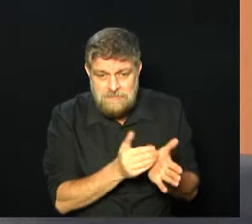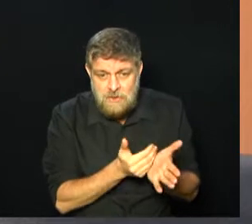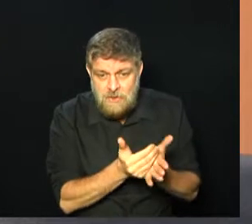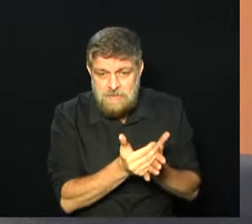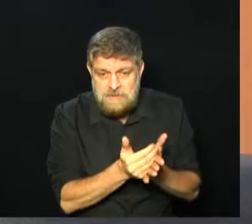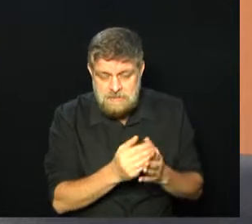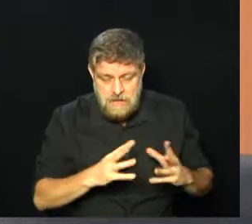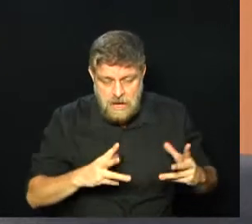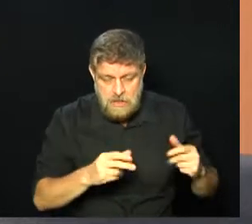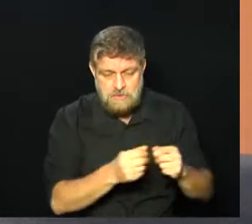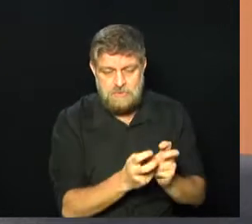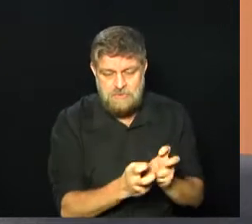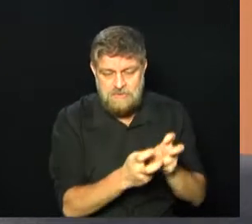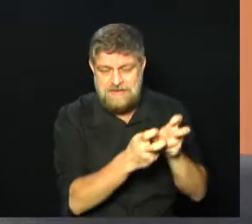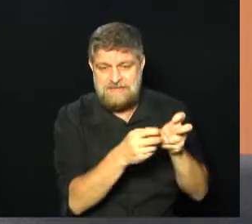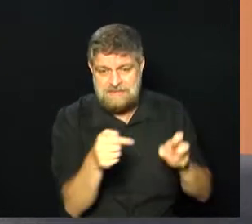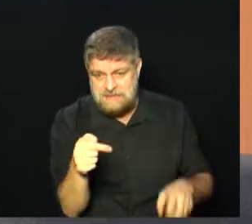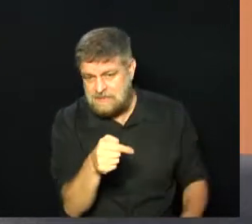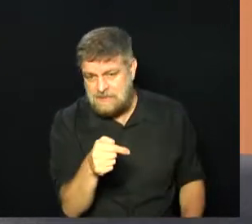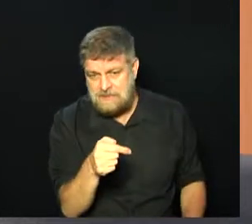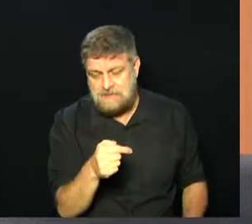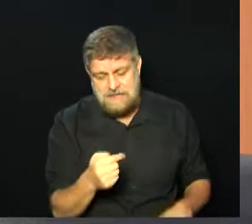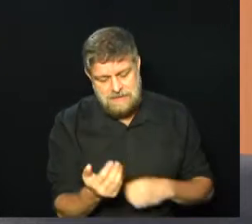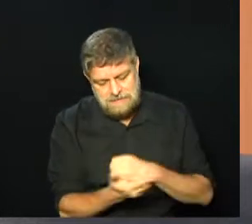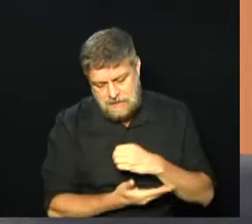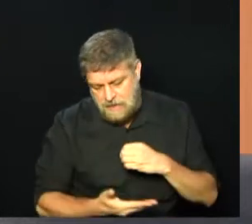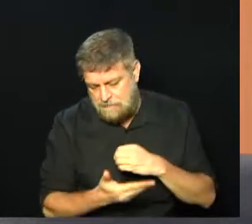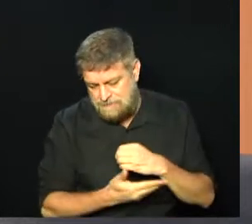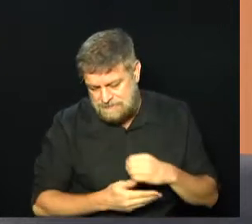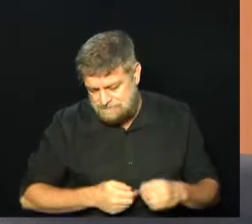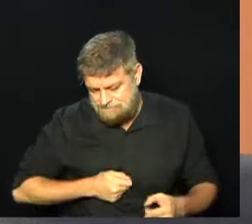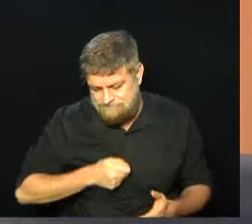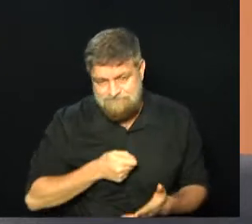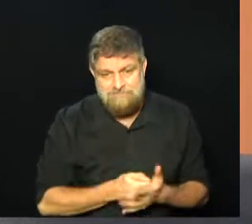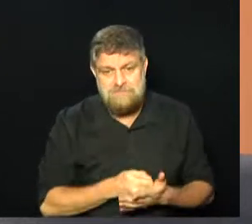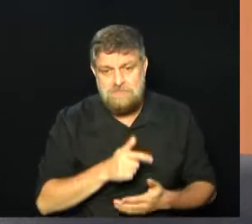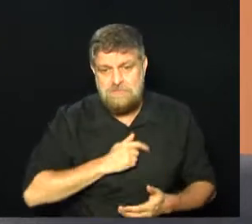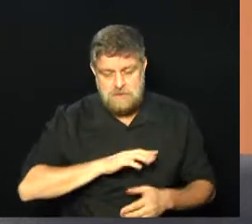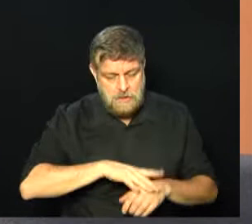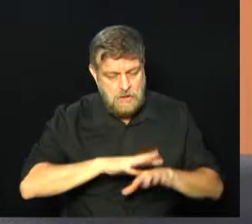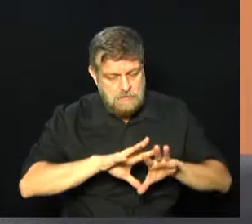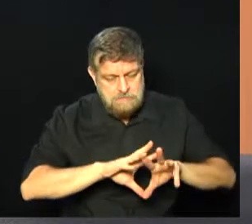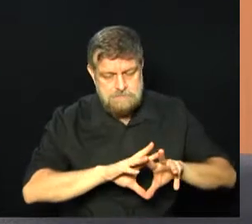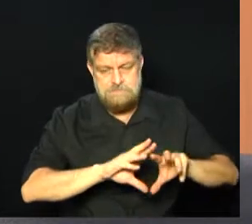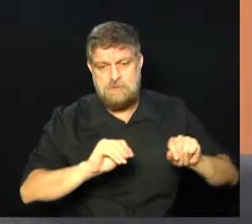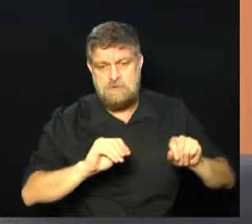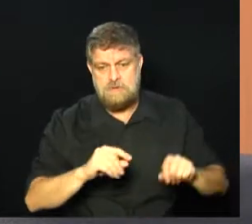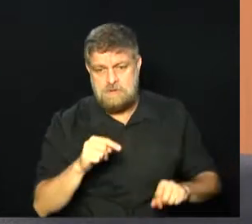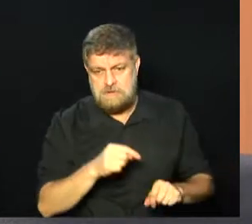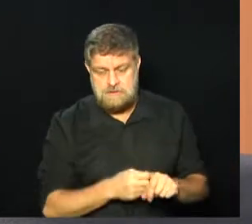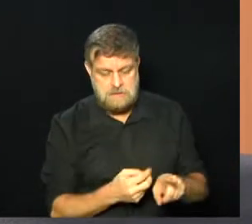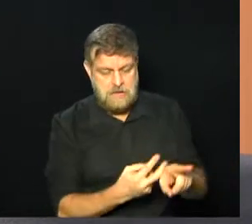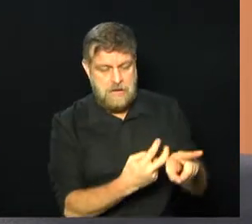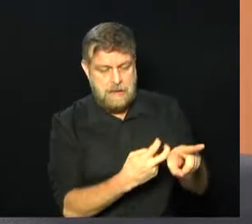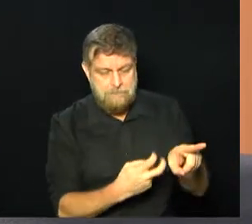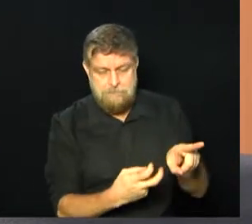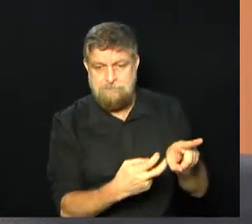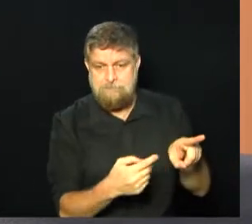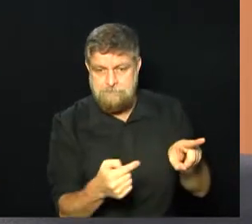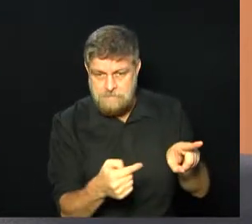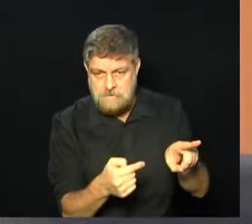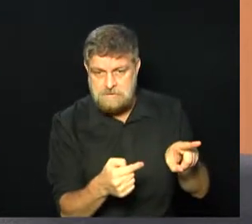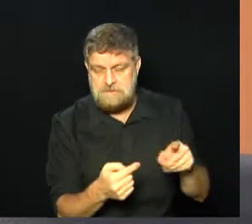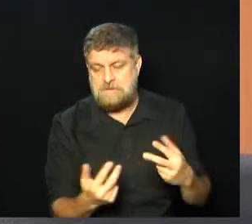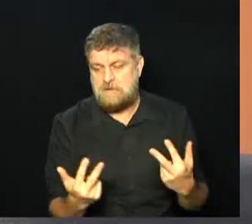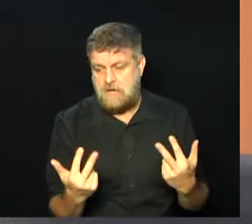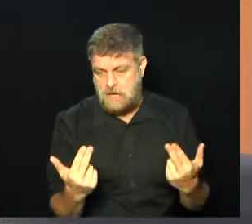todo caso de câncer, ele é fator determinante no sucesso do tratamento. E no caso do câncer de próstata, não foge à